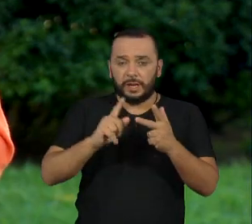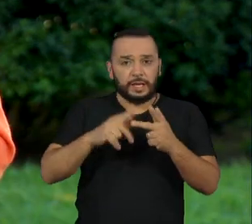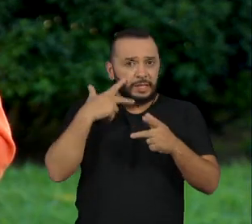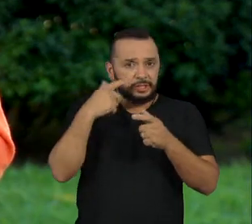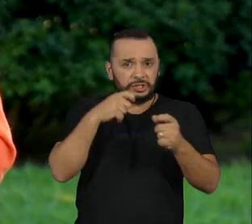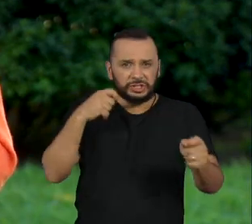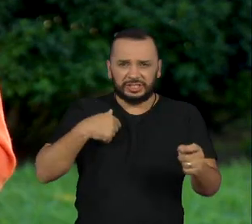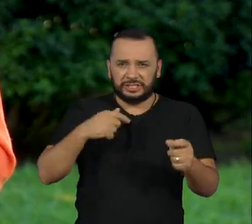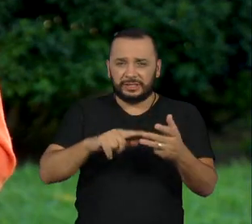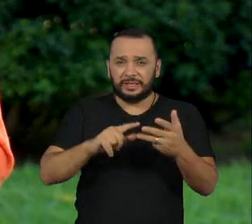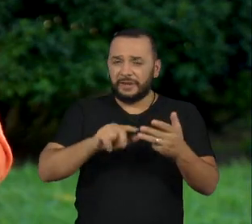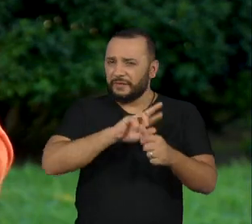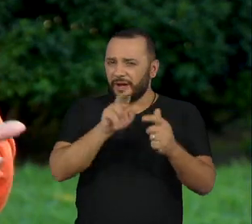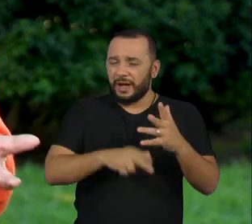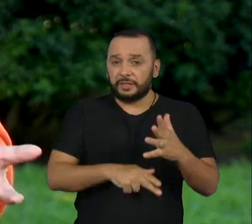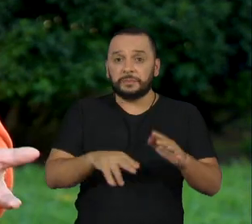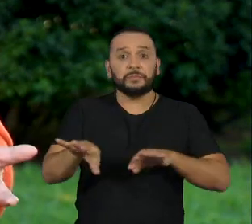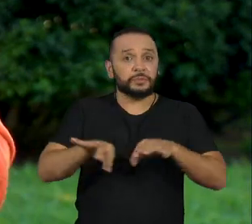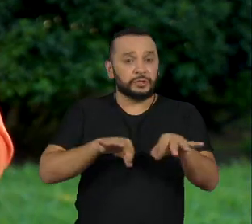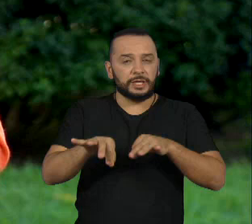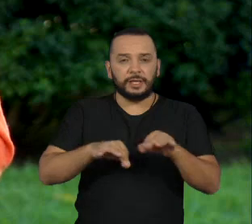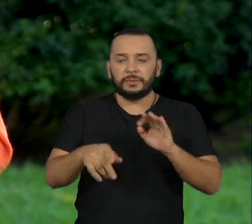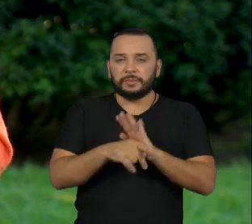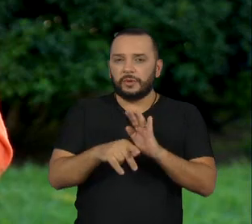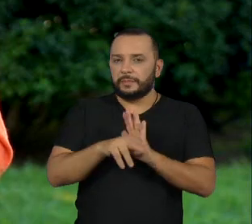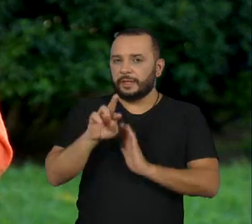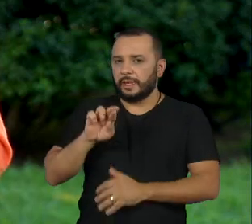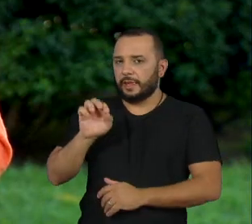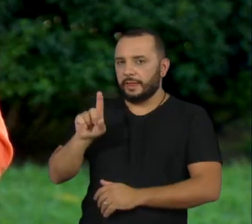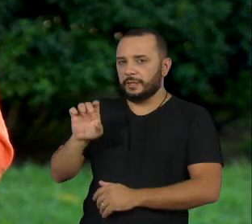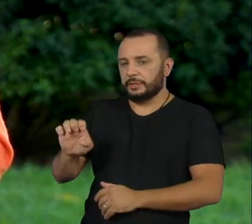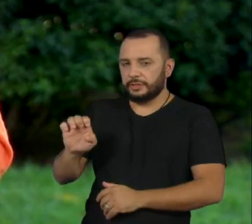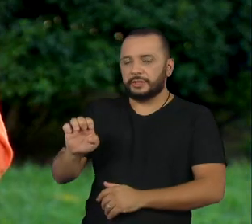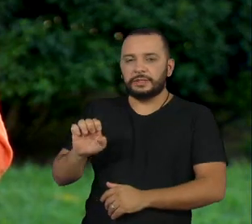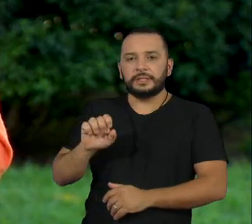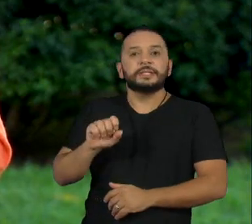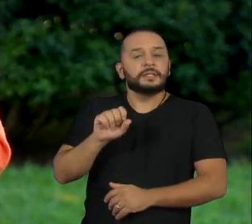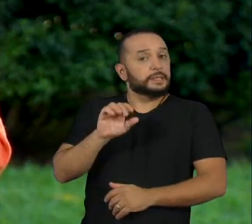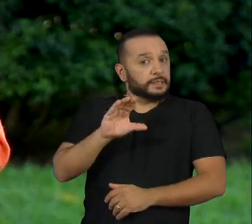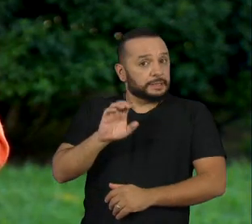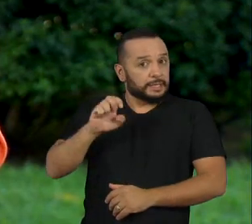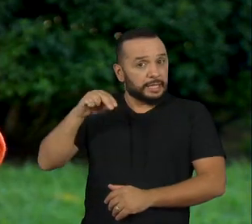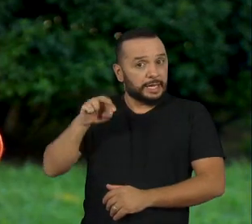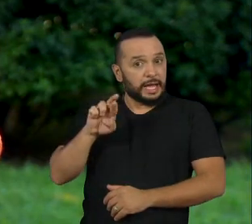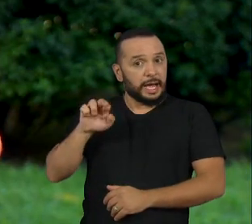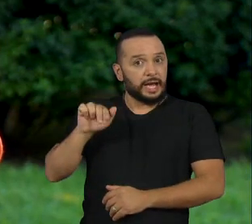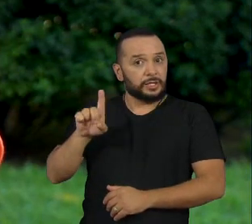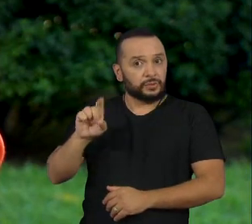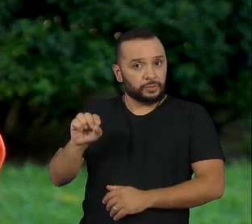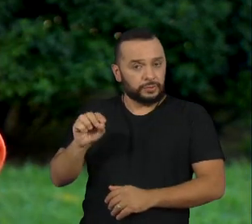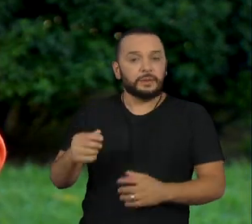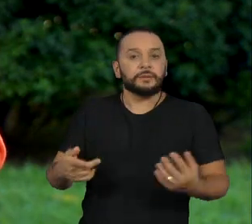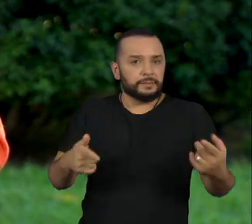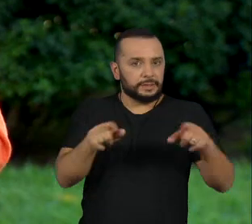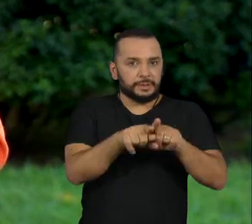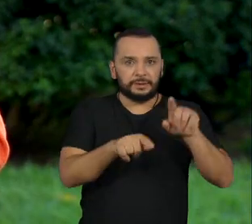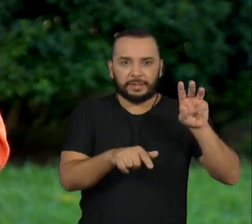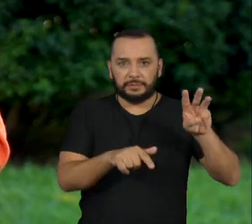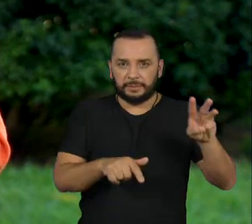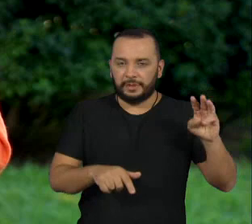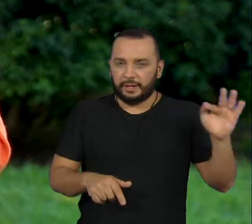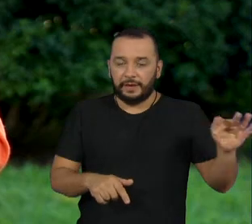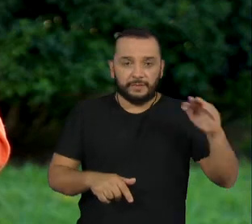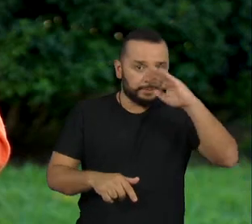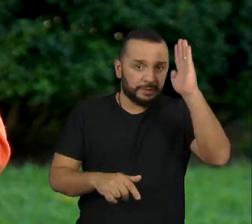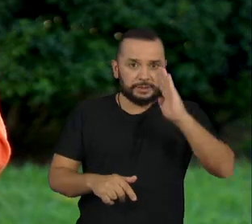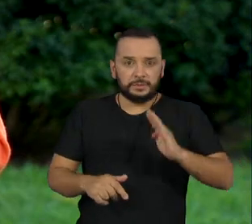Este é o novo projeto da Rede Cerrado em parceria com o WWF Brasil para dar visibilidade a esta